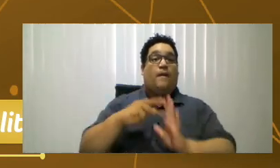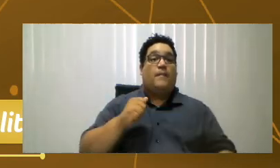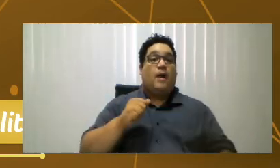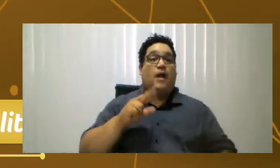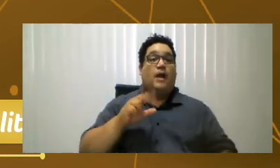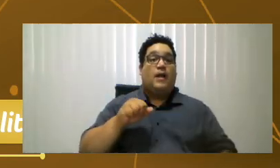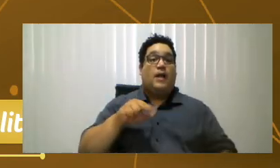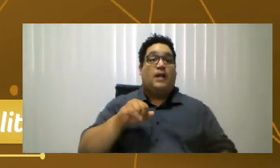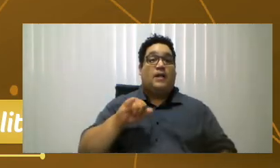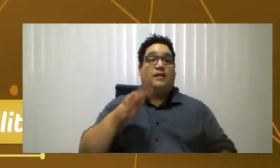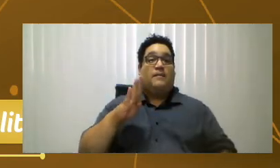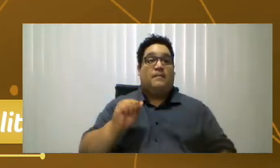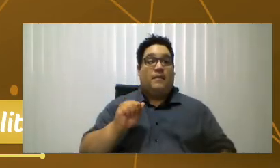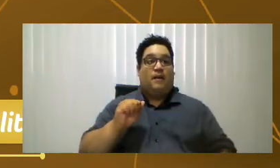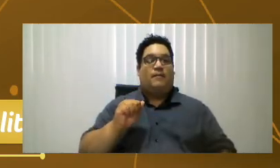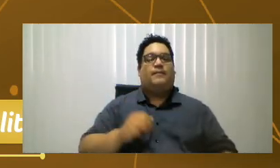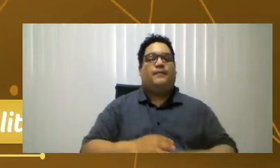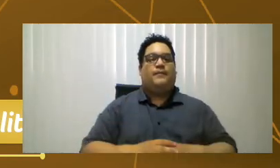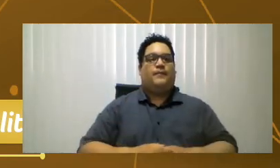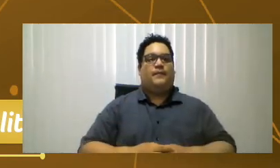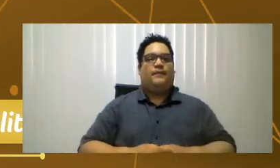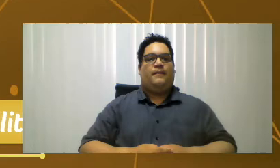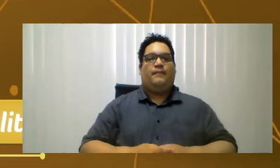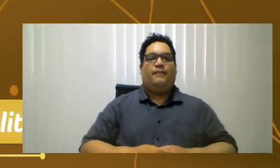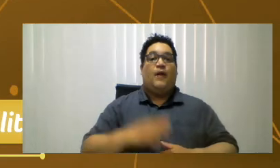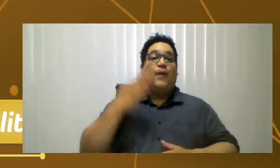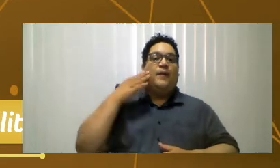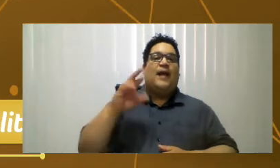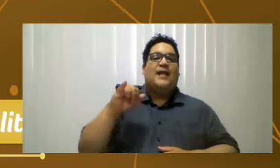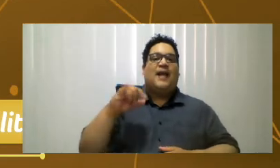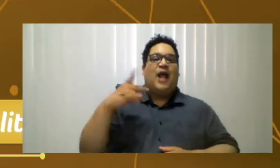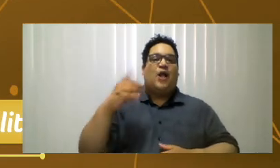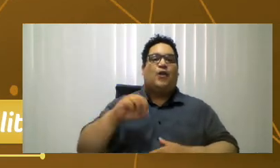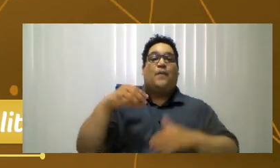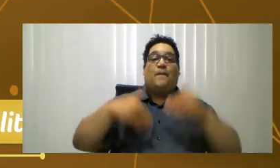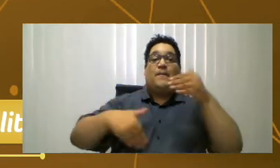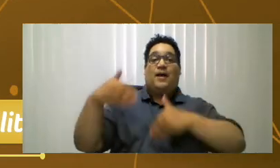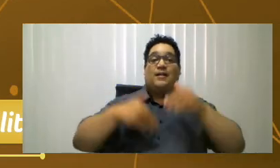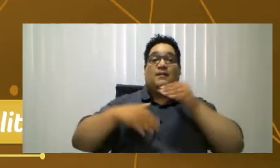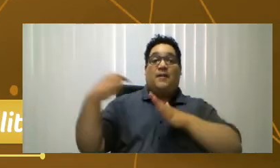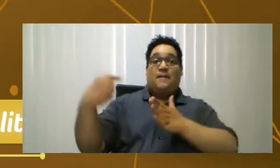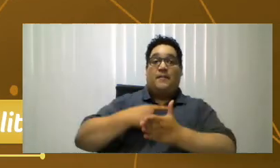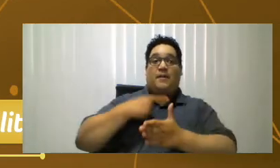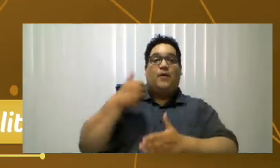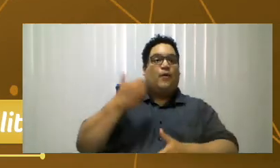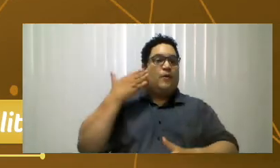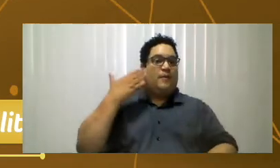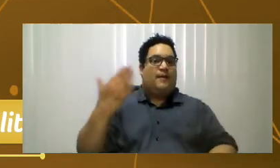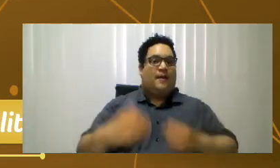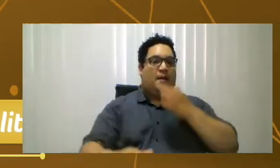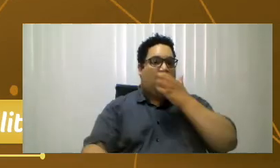Paranaíba, Transmissora de Energia. Tá? Obrigado, Ricardo, pela participação, tá? Silas, por favor.